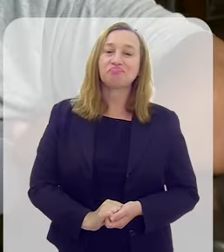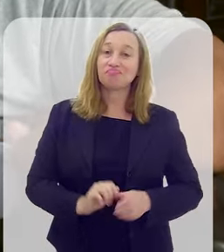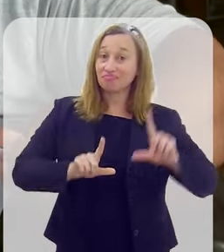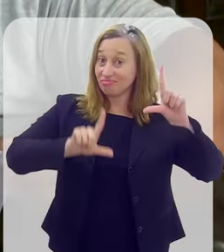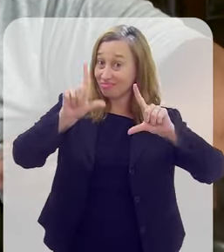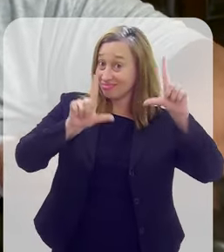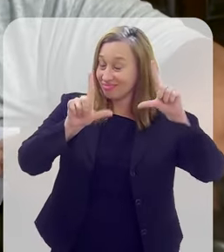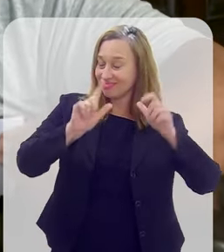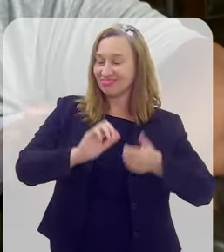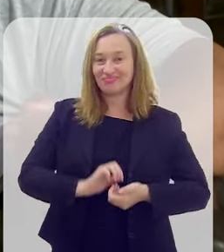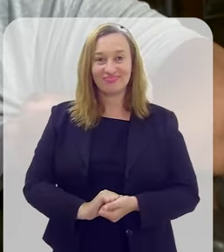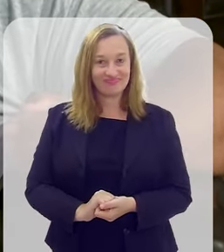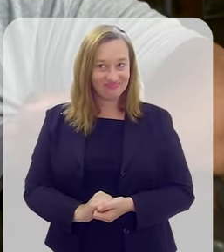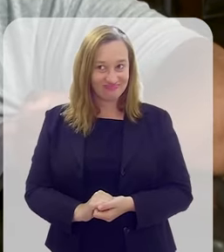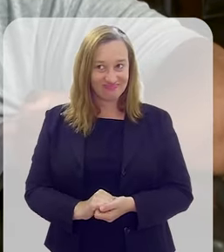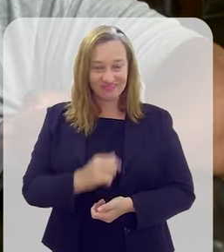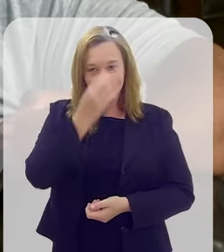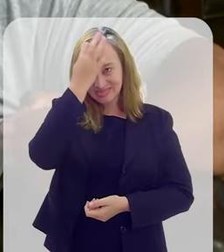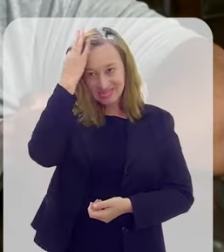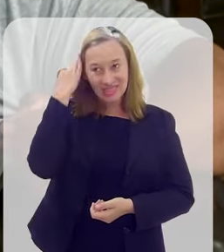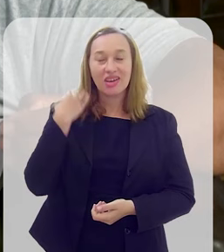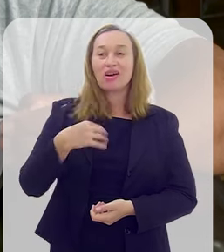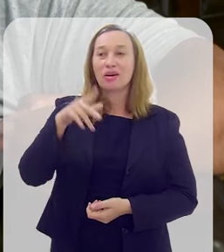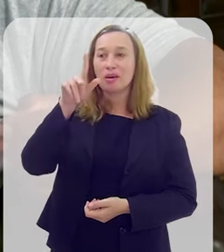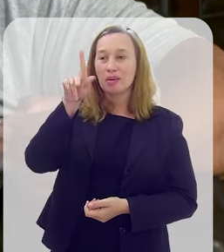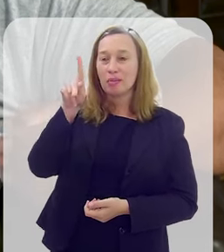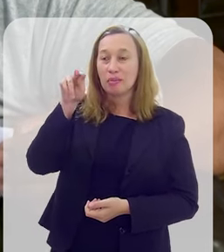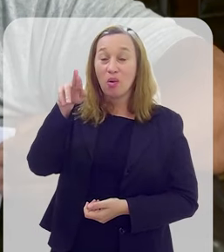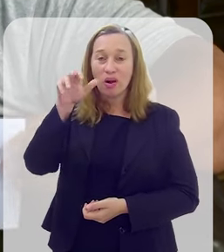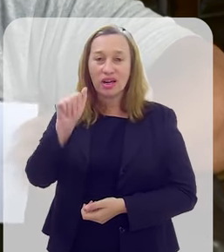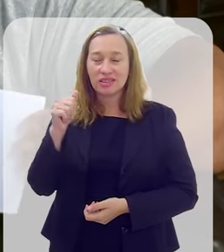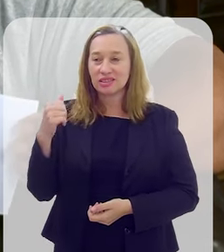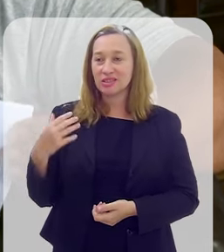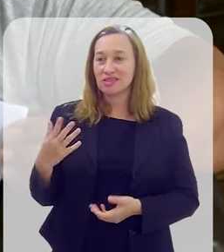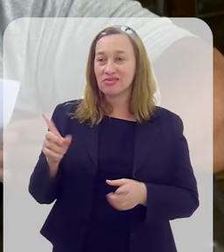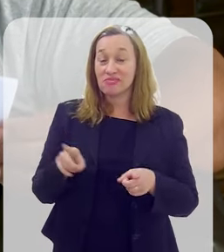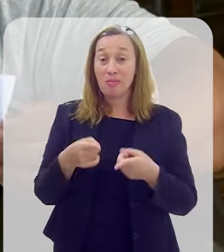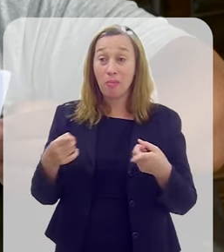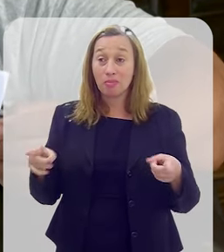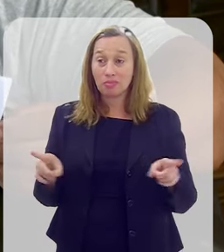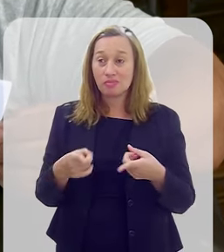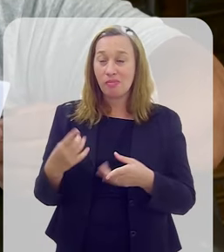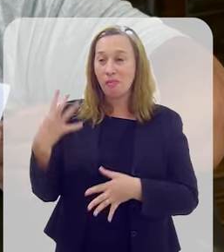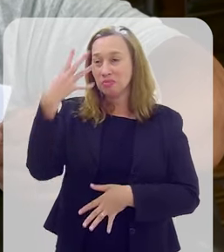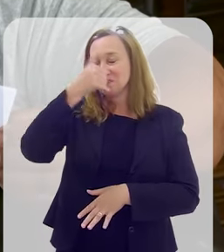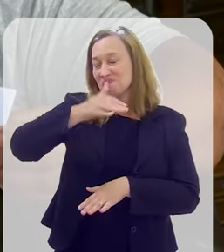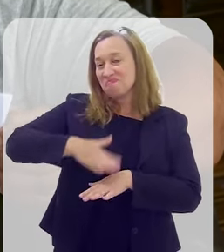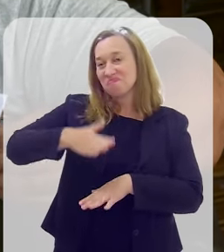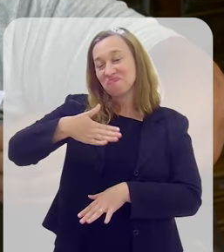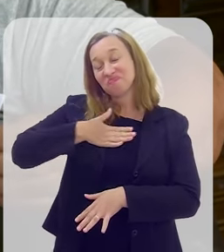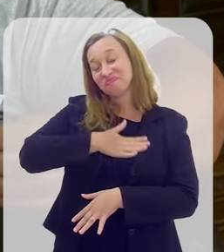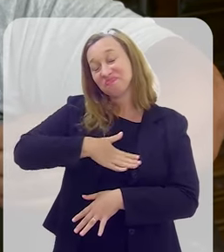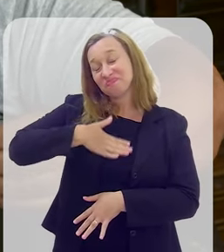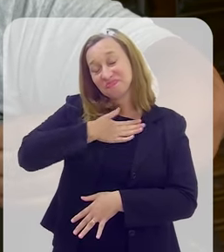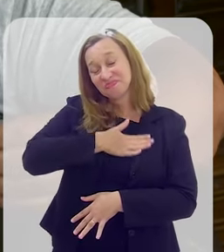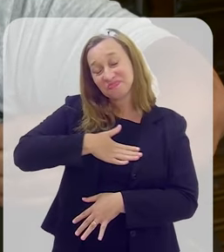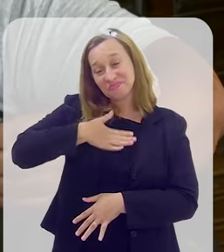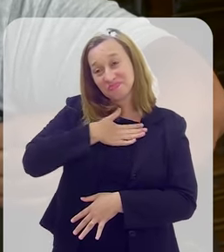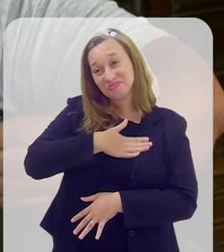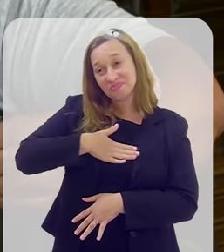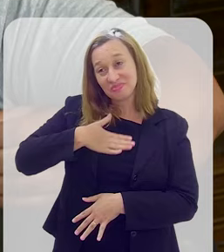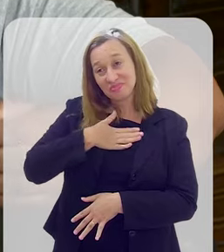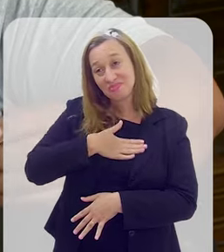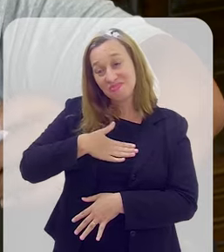programa e Paulinha vai cantar uma das músicas que eu mais gosto